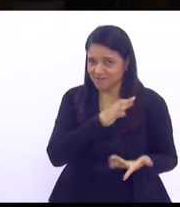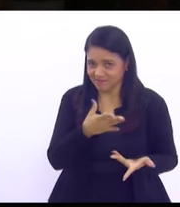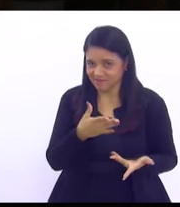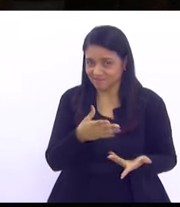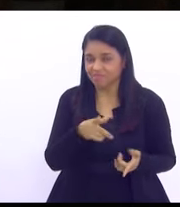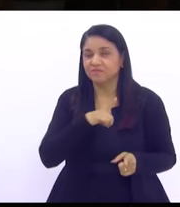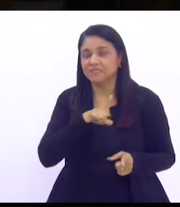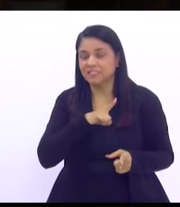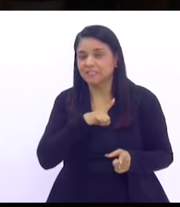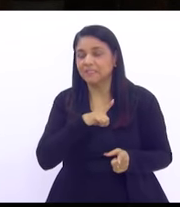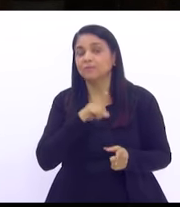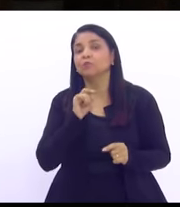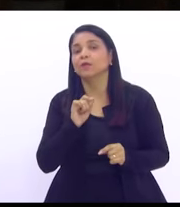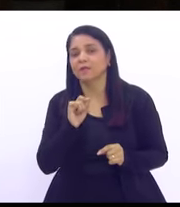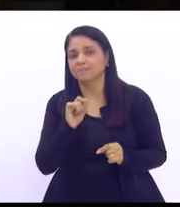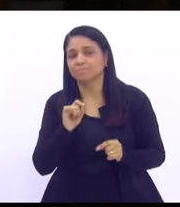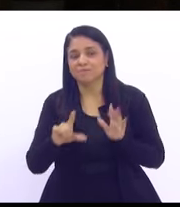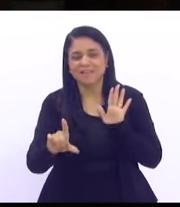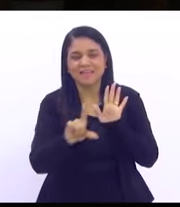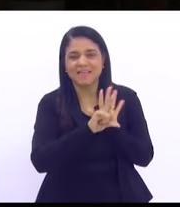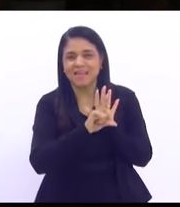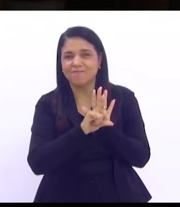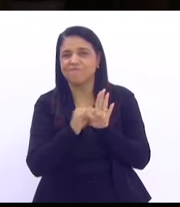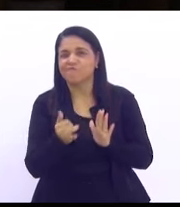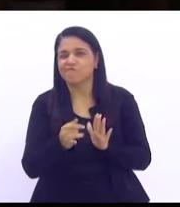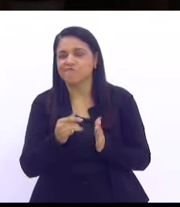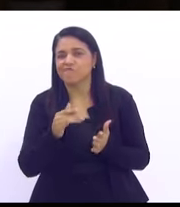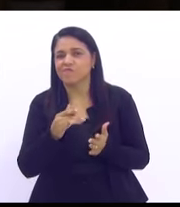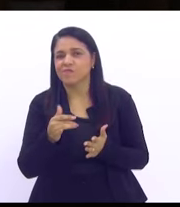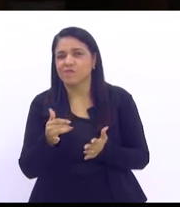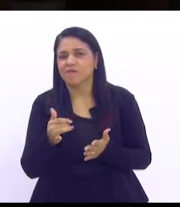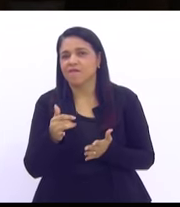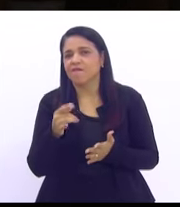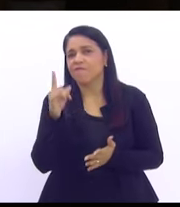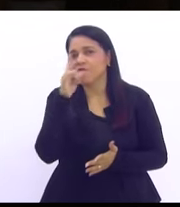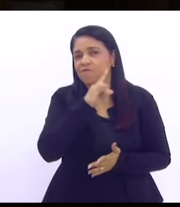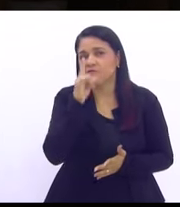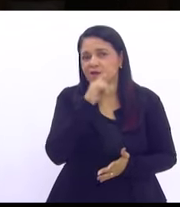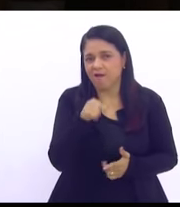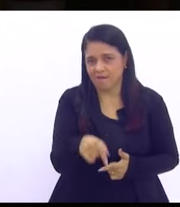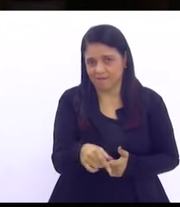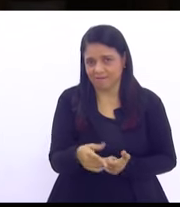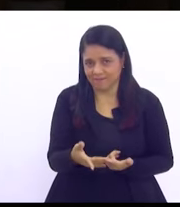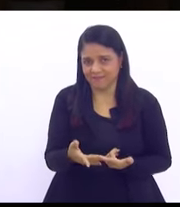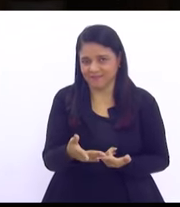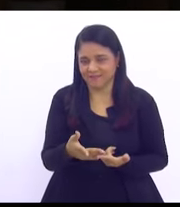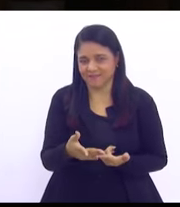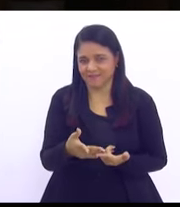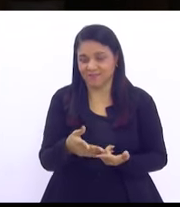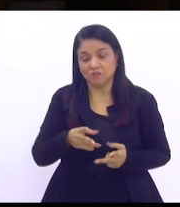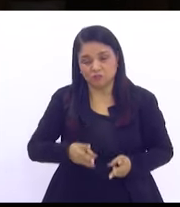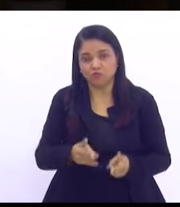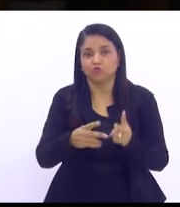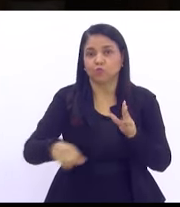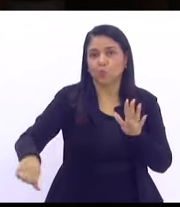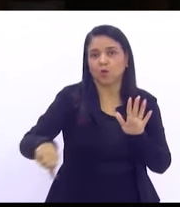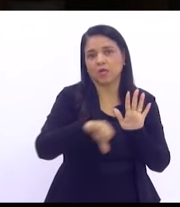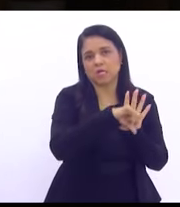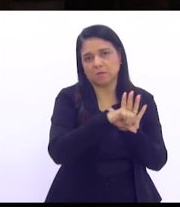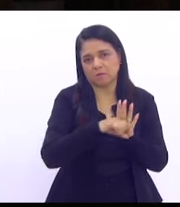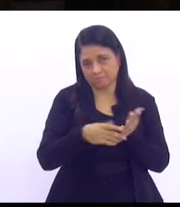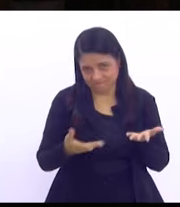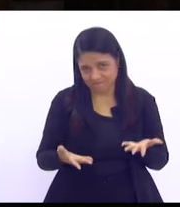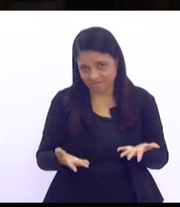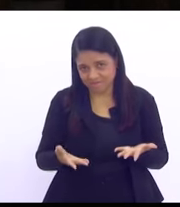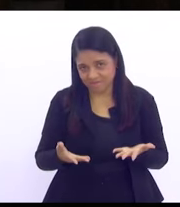existem brechas para que eles possam continuar cometendo crime e pessoas, cidadão de bem, perdendo sua vida. E eu quero falar aqui